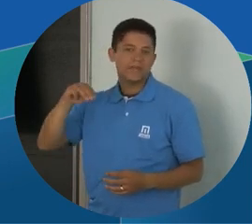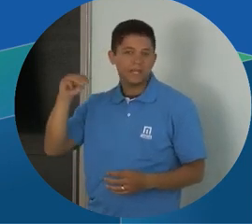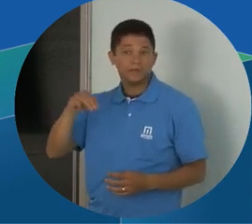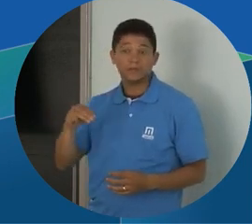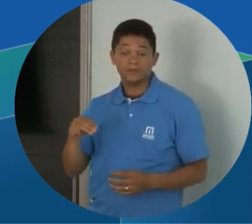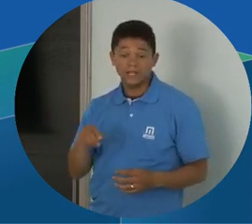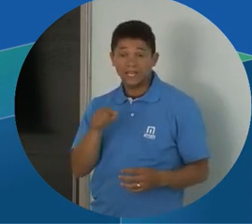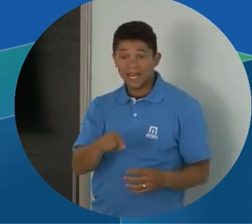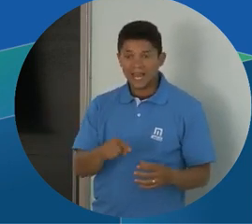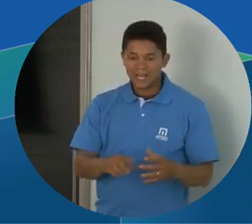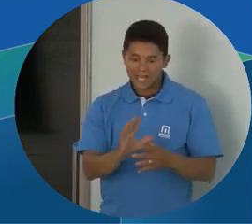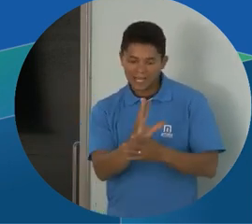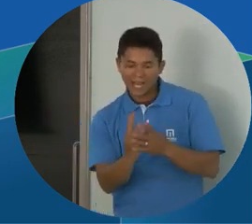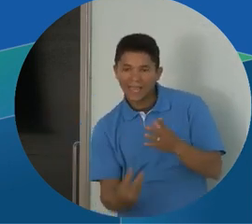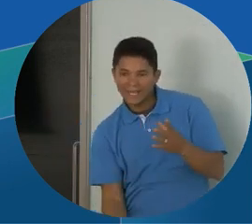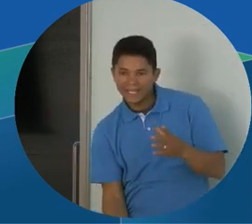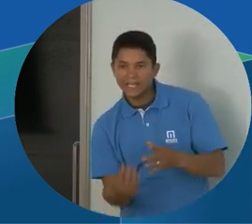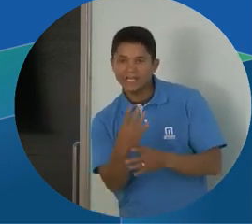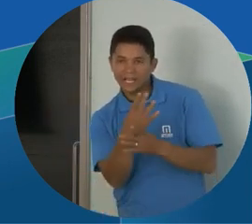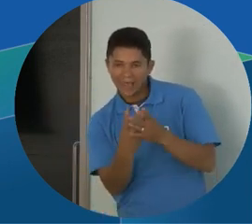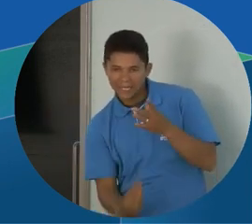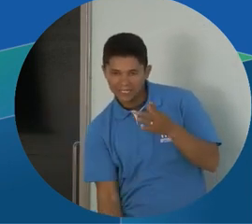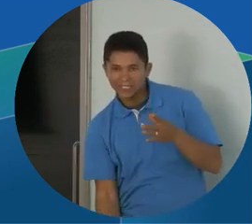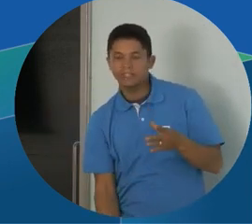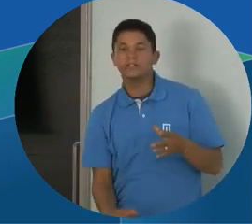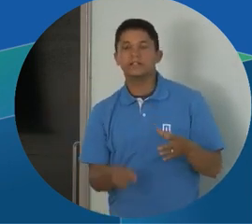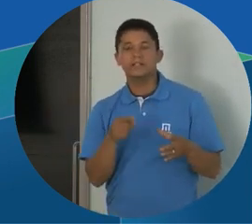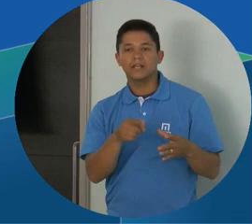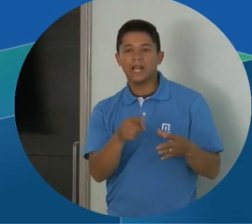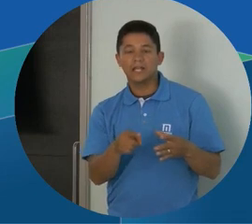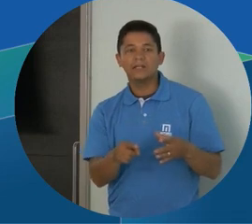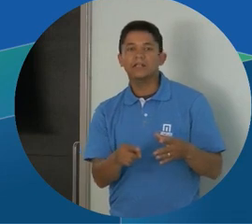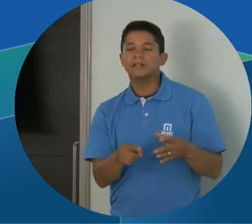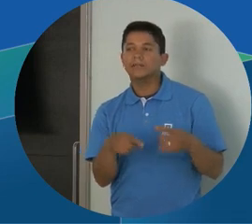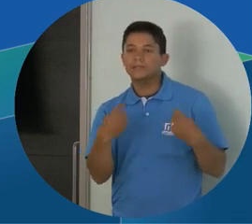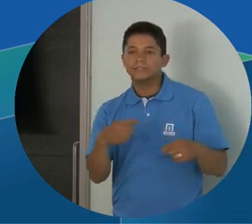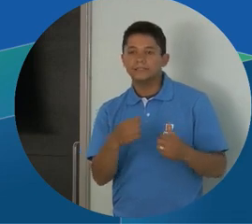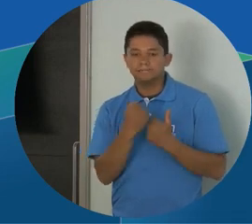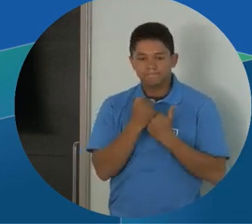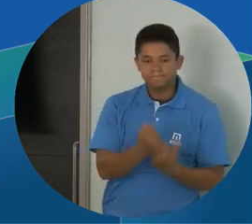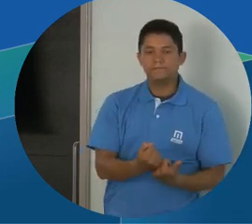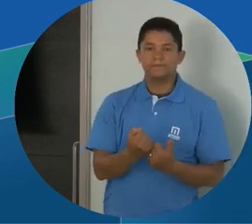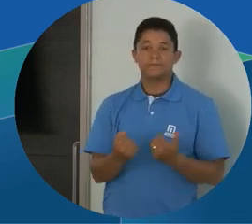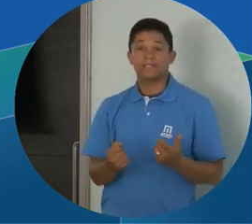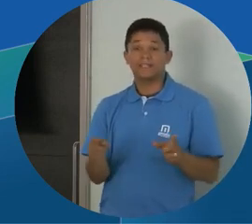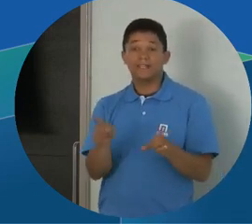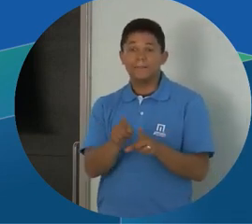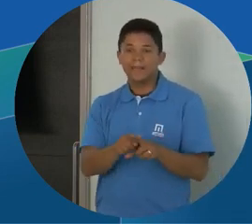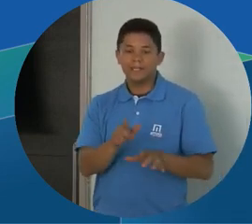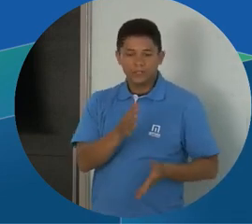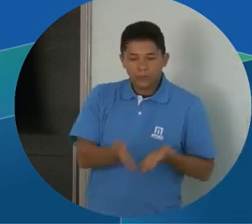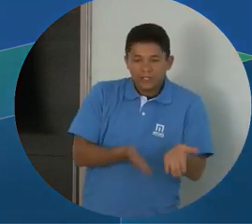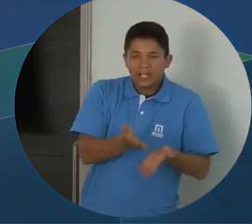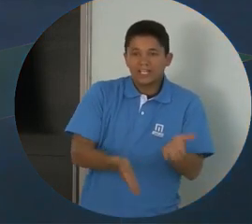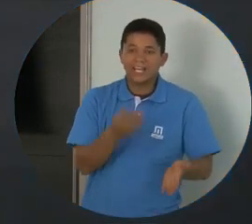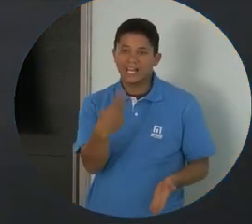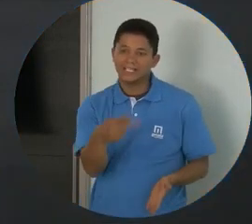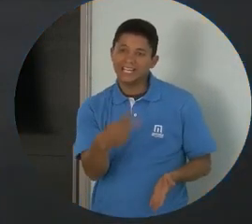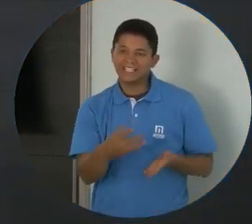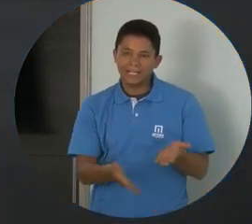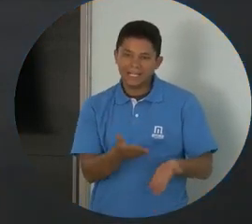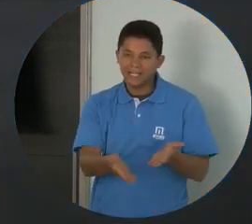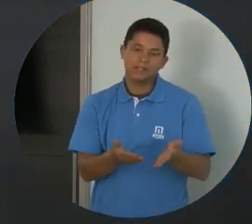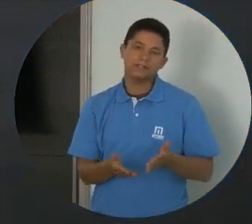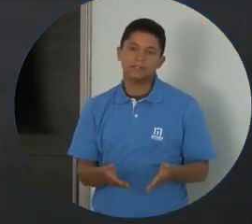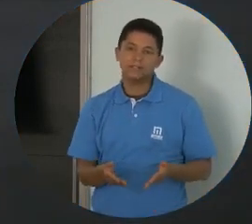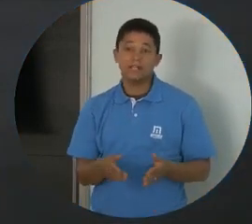galeria totalmente plugada, né? E também tratar essa galeria antes de plugar, né? Há vazamentos,